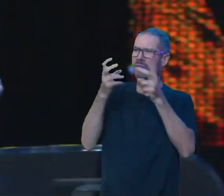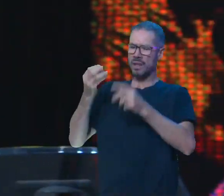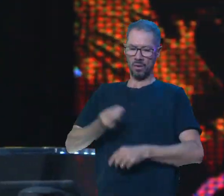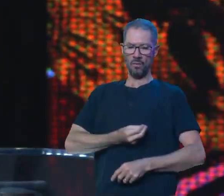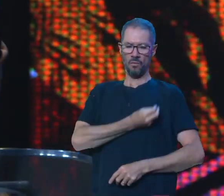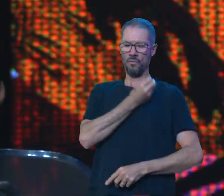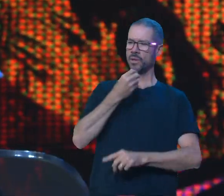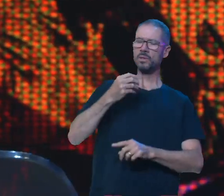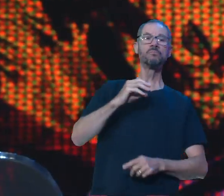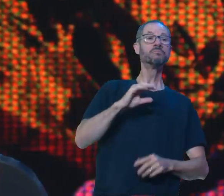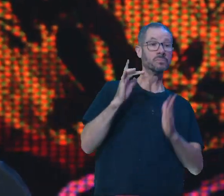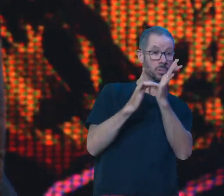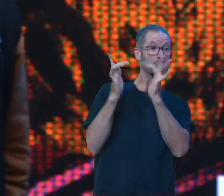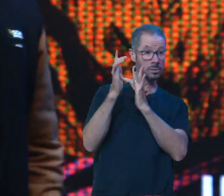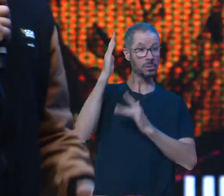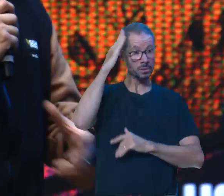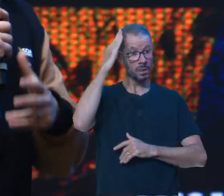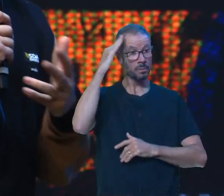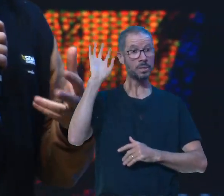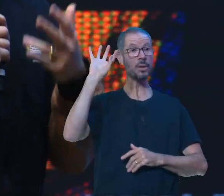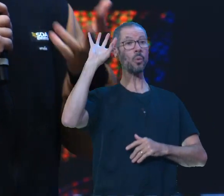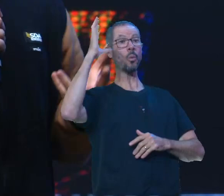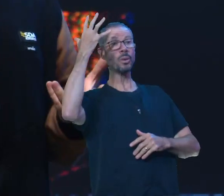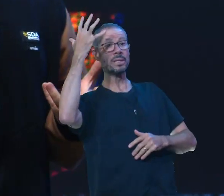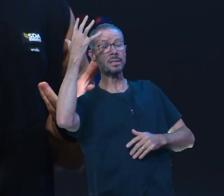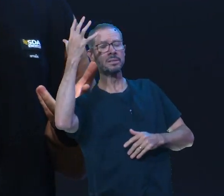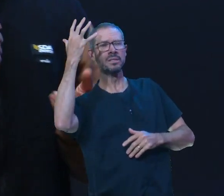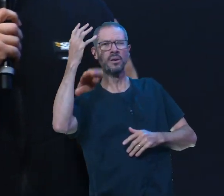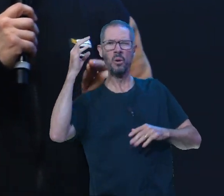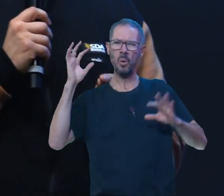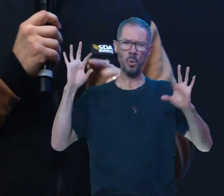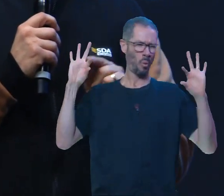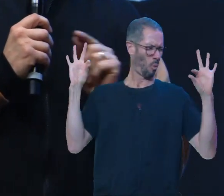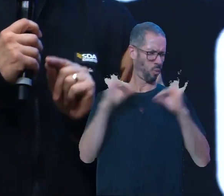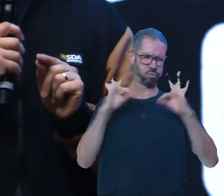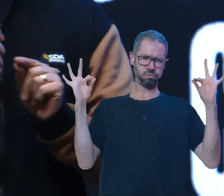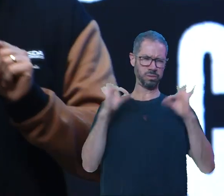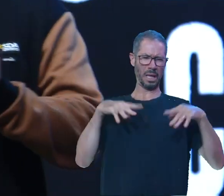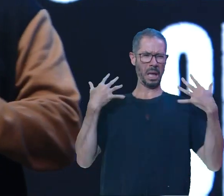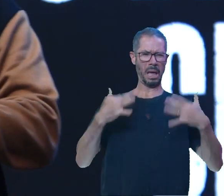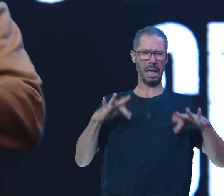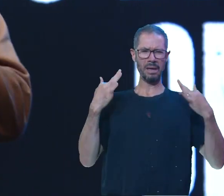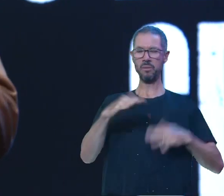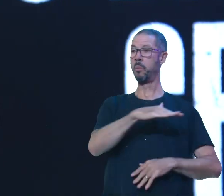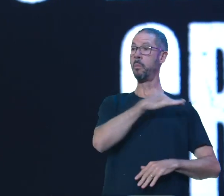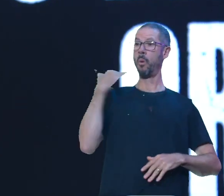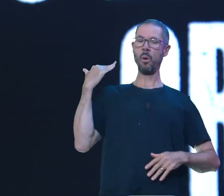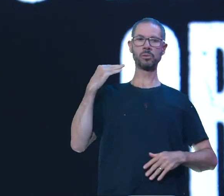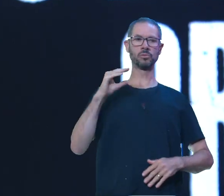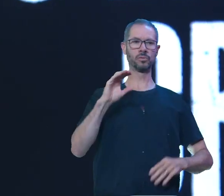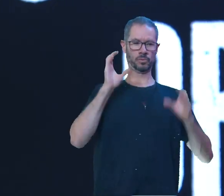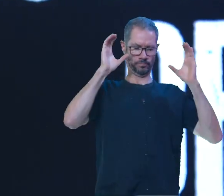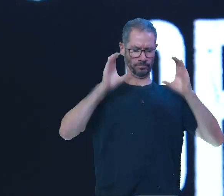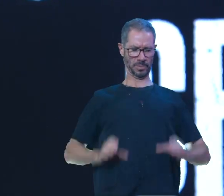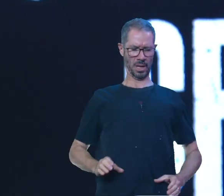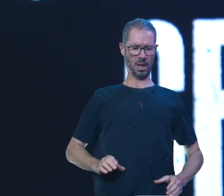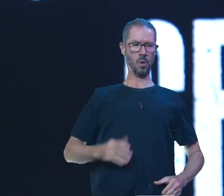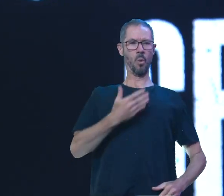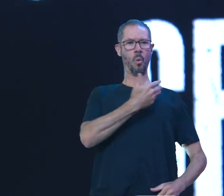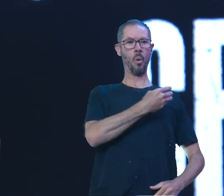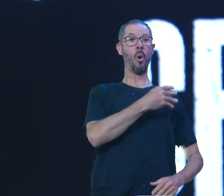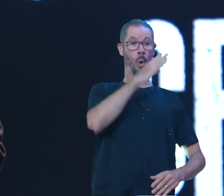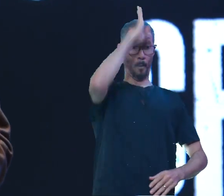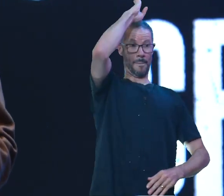Jesus, sabiam o que estava acontecendo. Era uma morte tão terrível que, inclusive, os cidadãos romanos não podiam